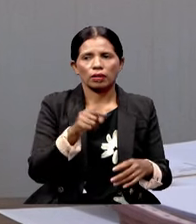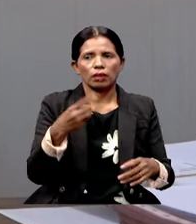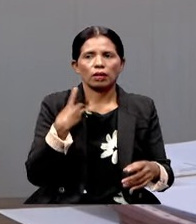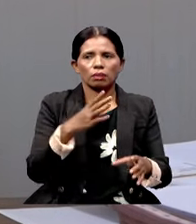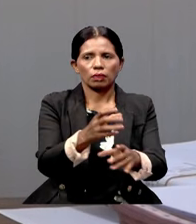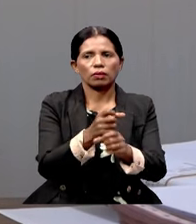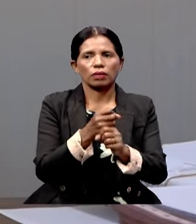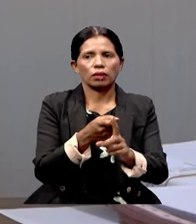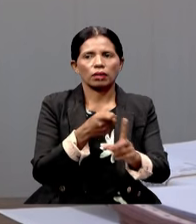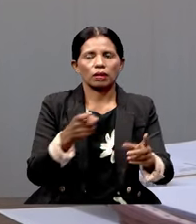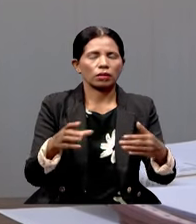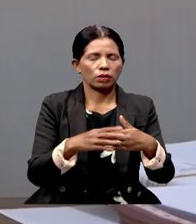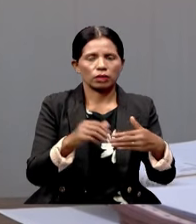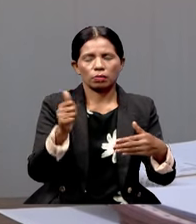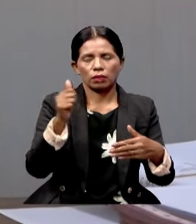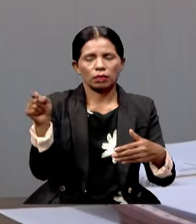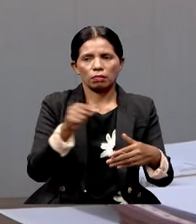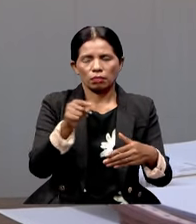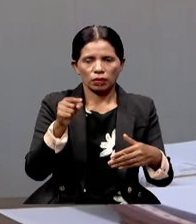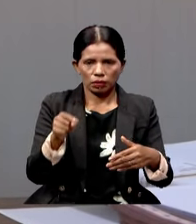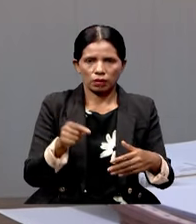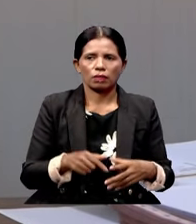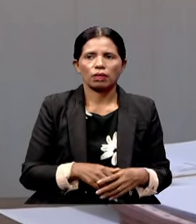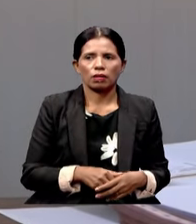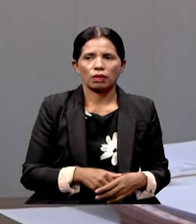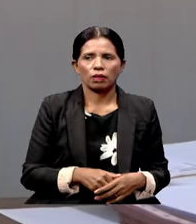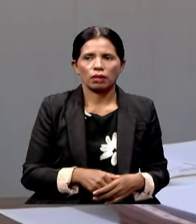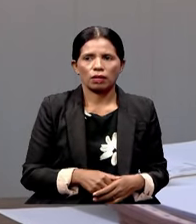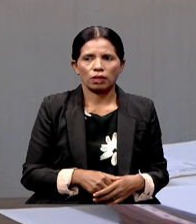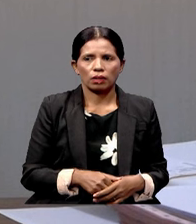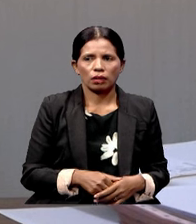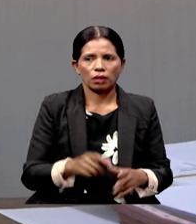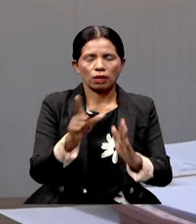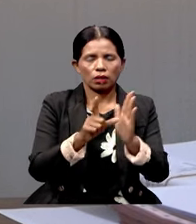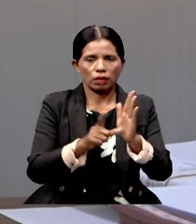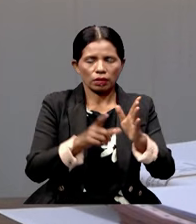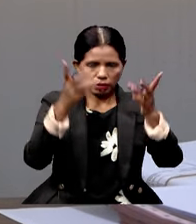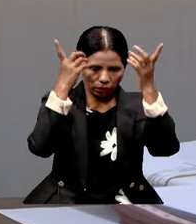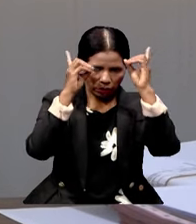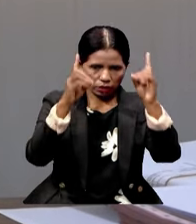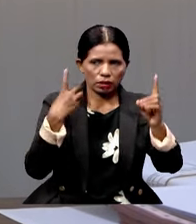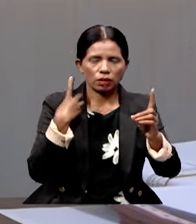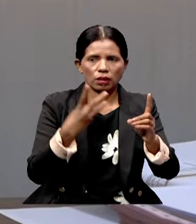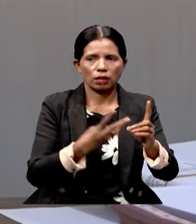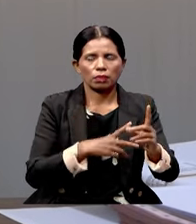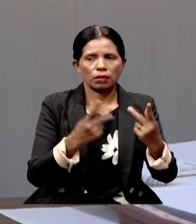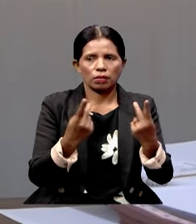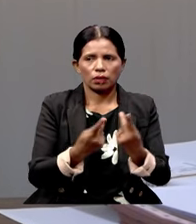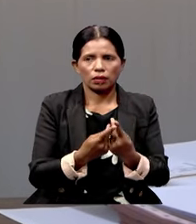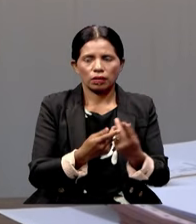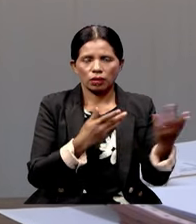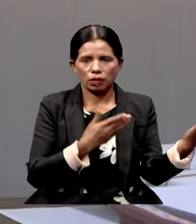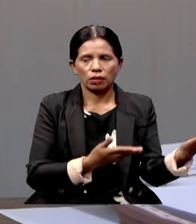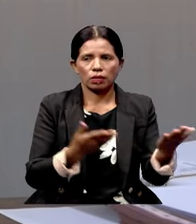fotina leu 10%. Tama 10% buat nebe ma lei definina kategori ami empresario